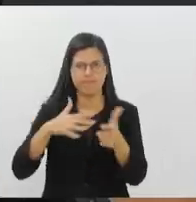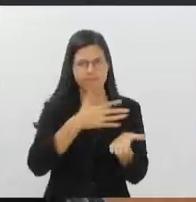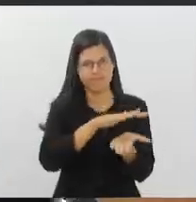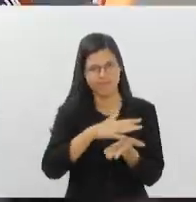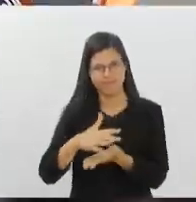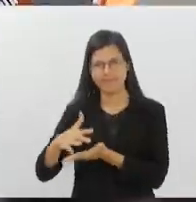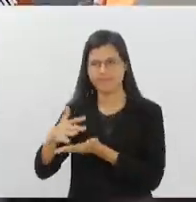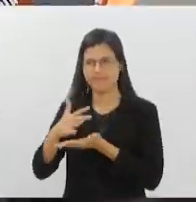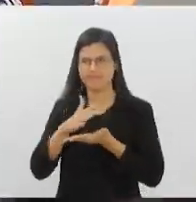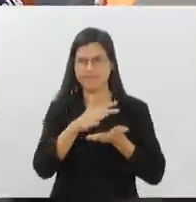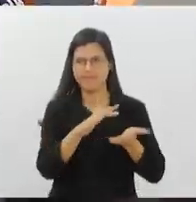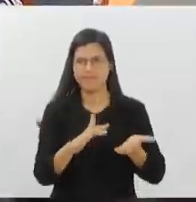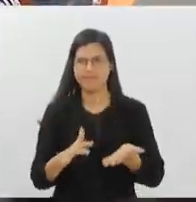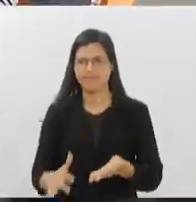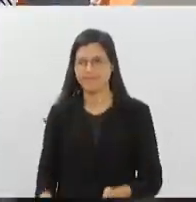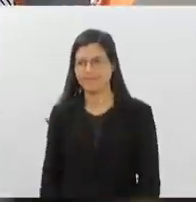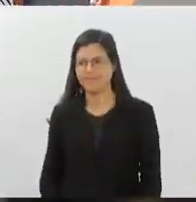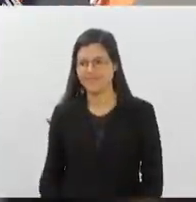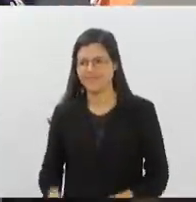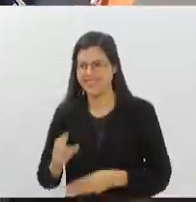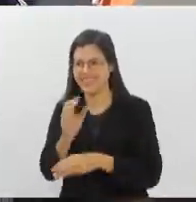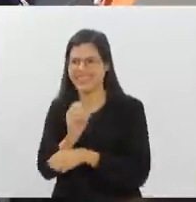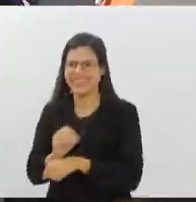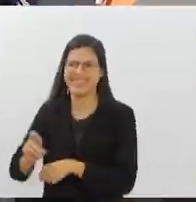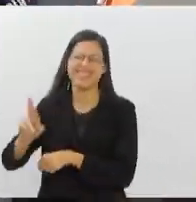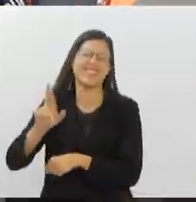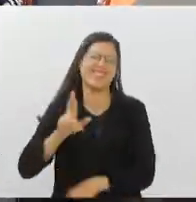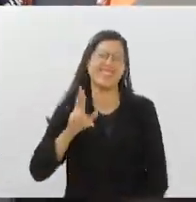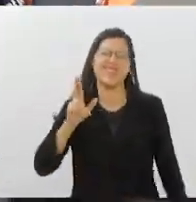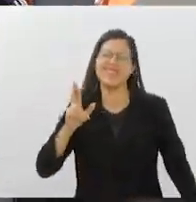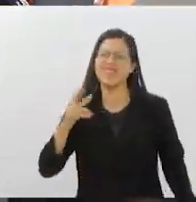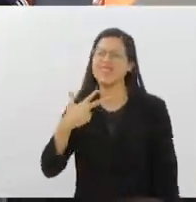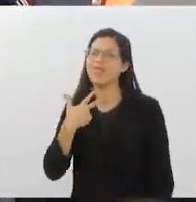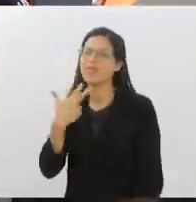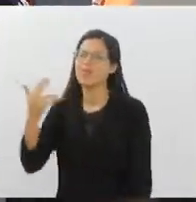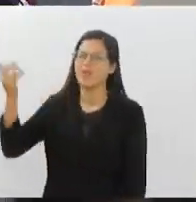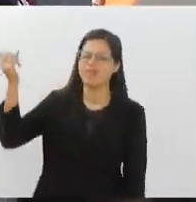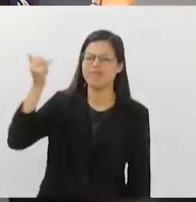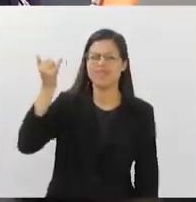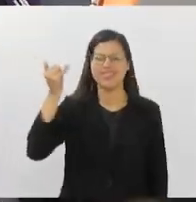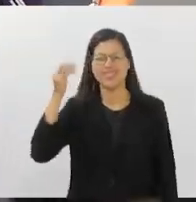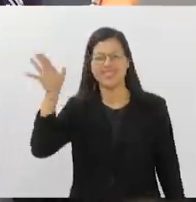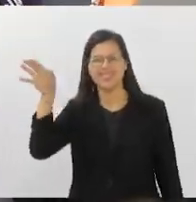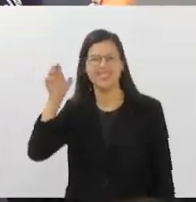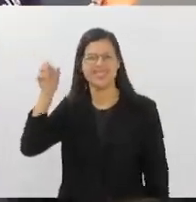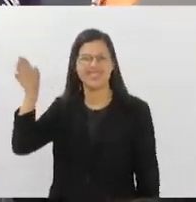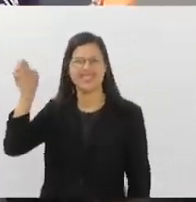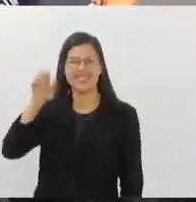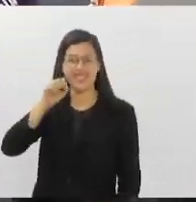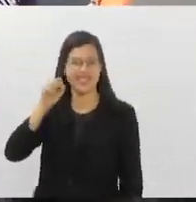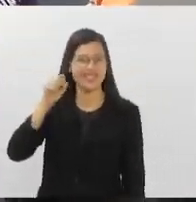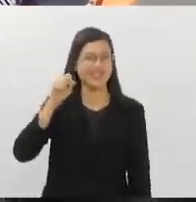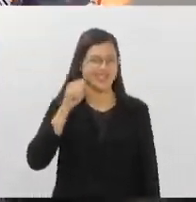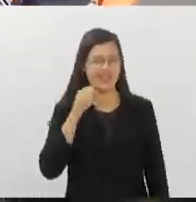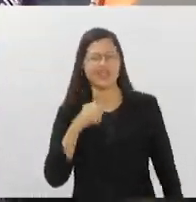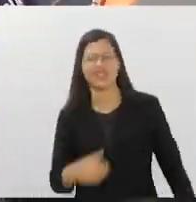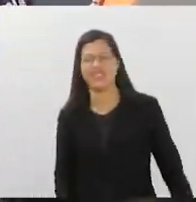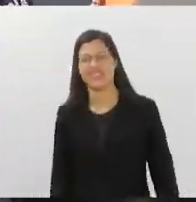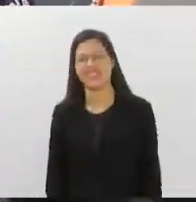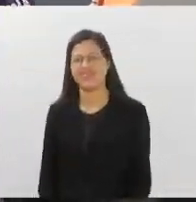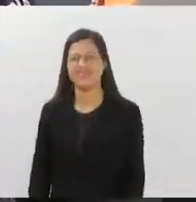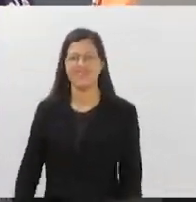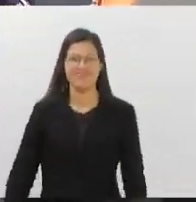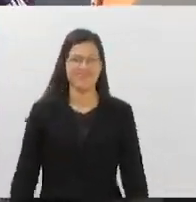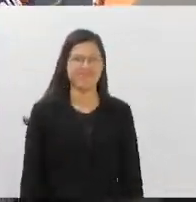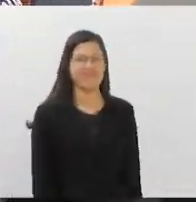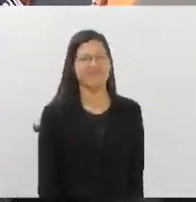com vocês. Doutor, doutor, eu ouço vozes, vozes que vêm do